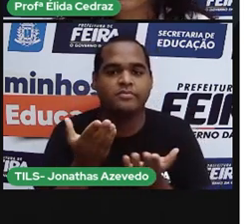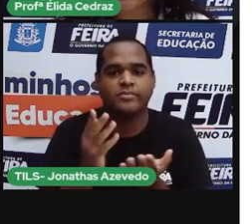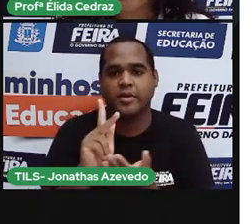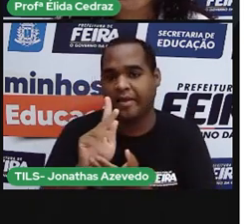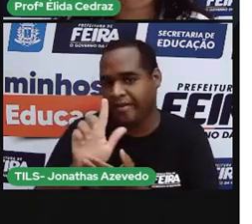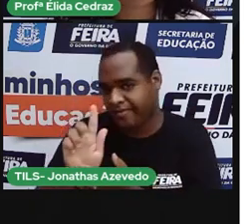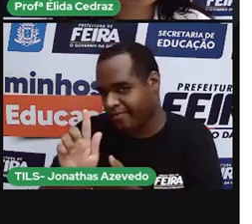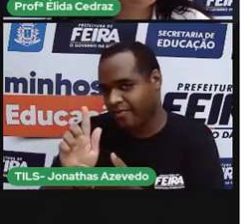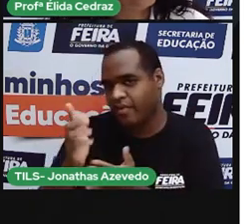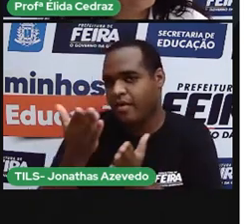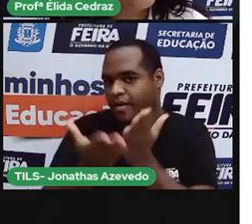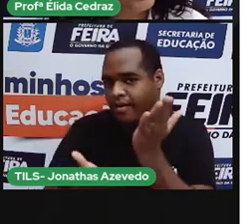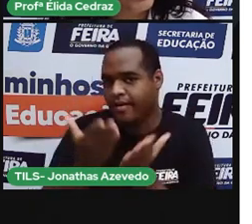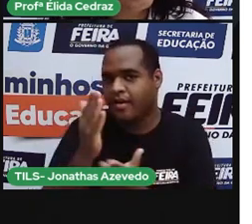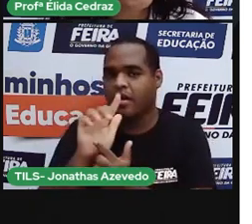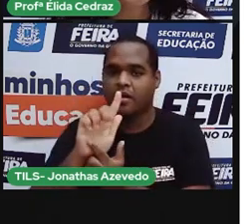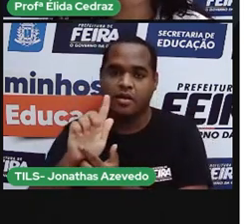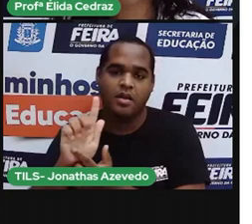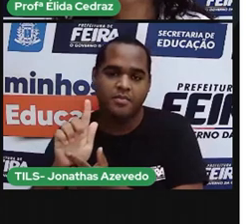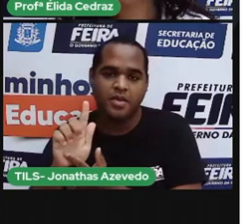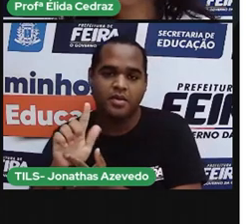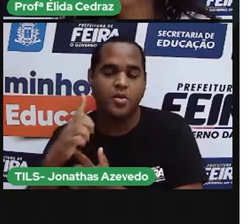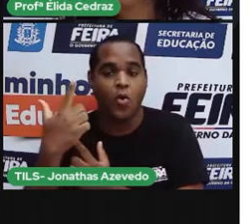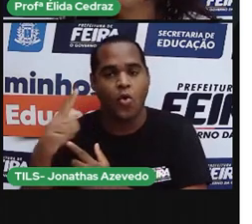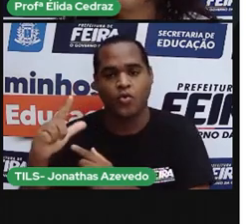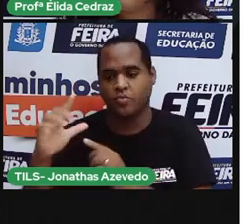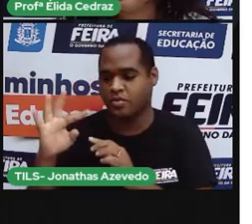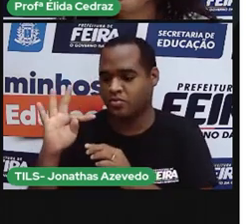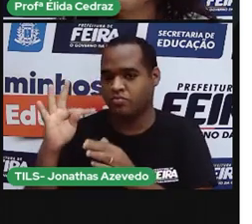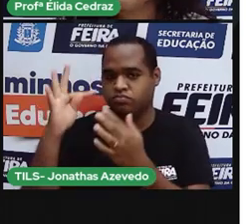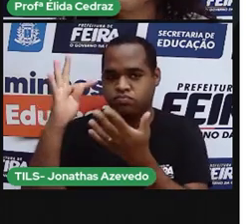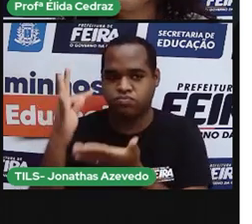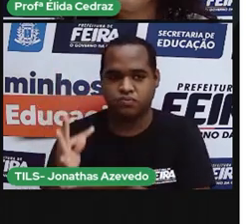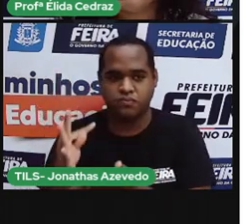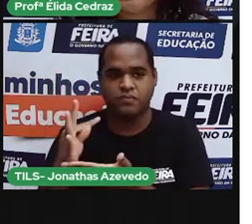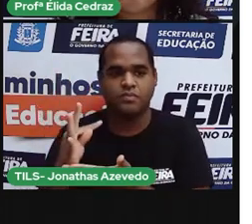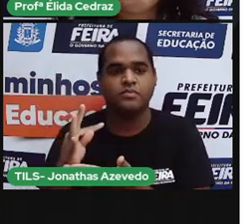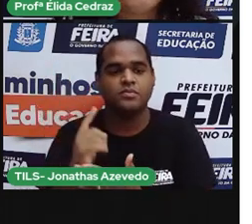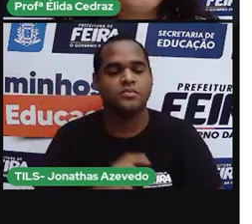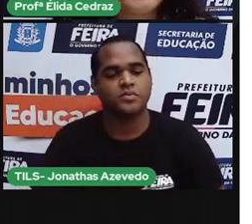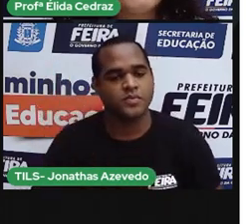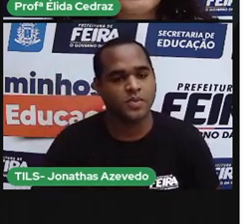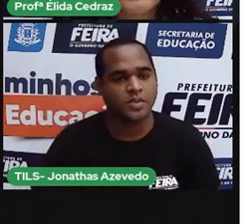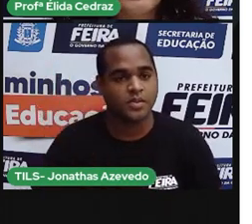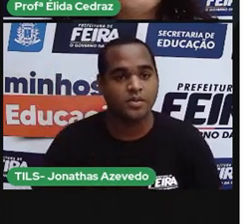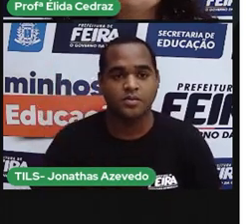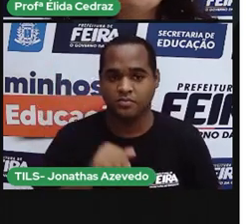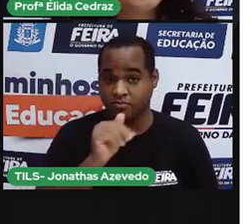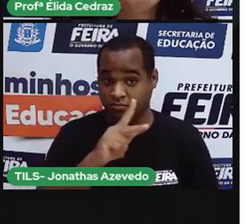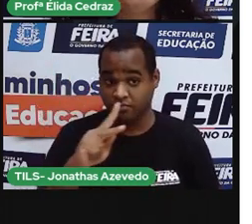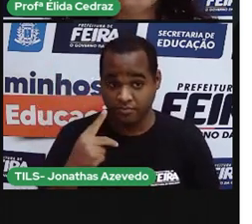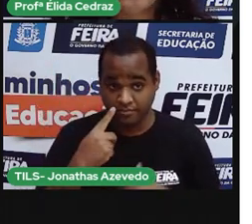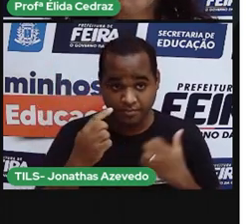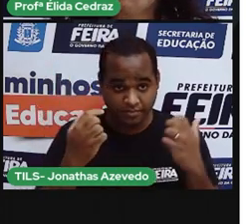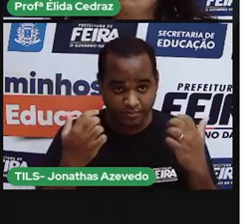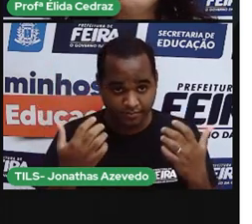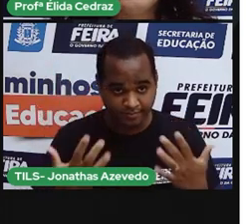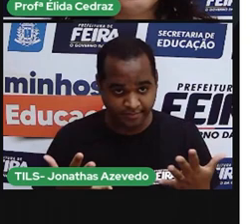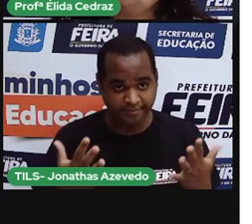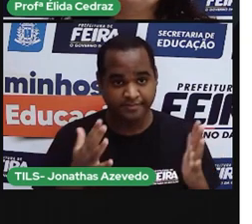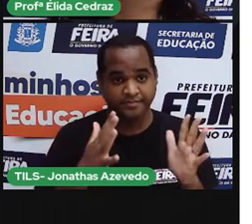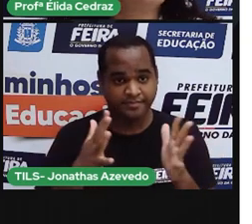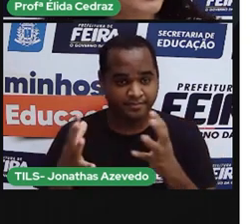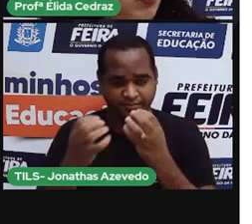o quilo, o grama. E a tonelada. Proélida, a senhora botou